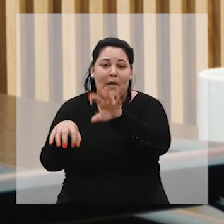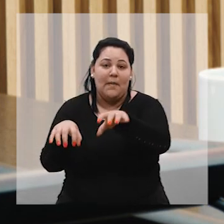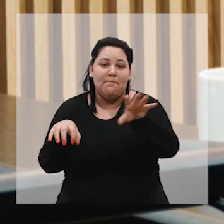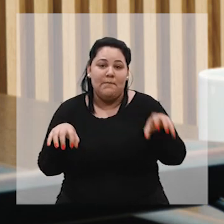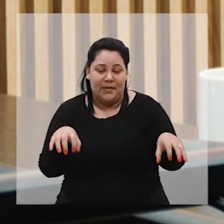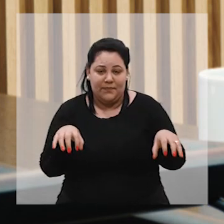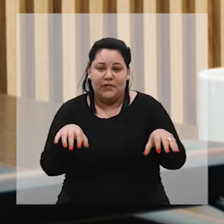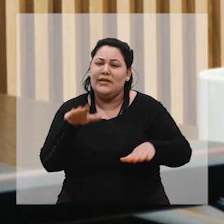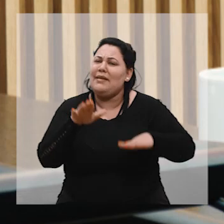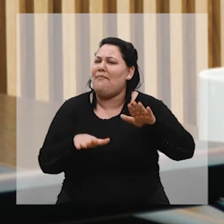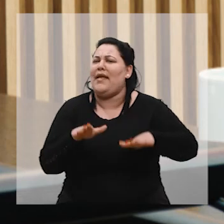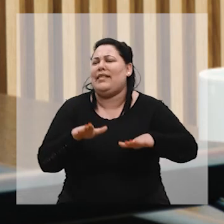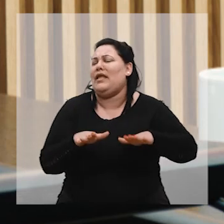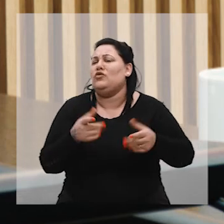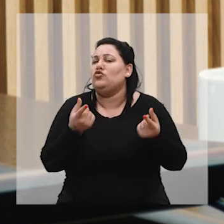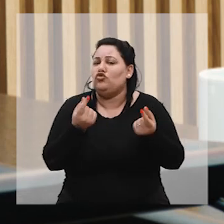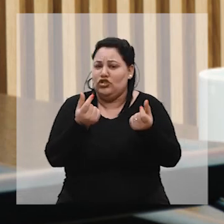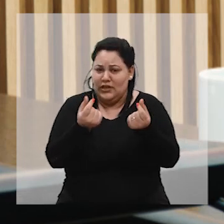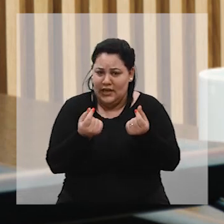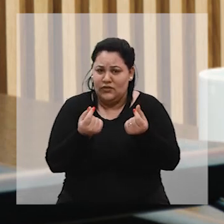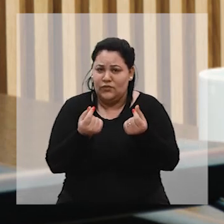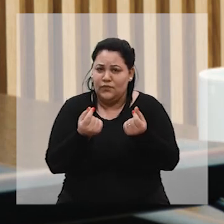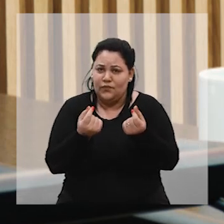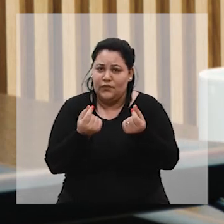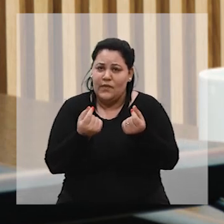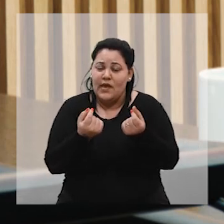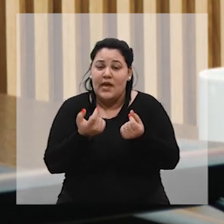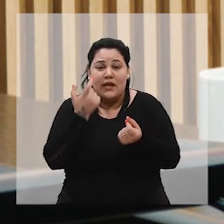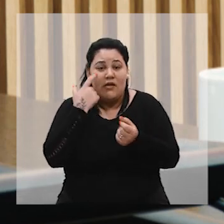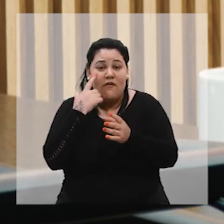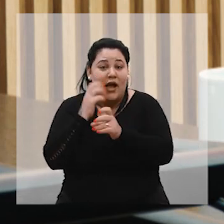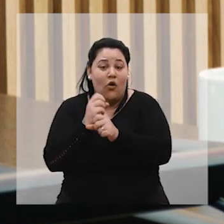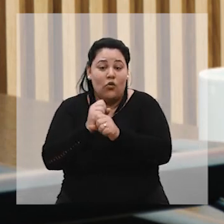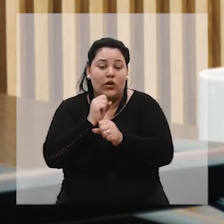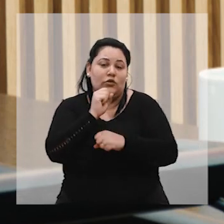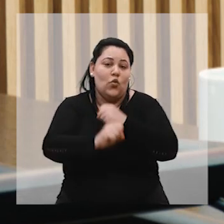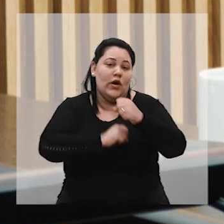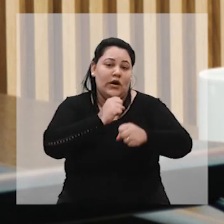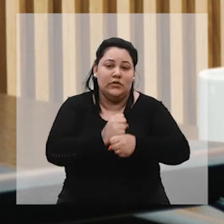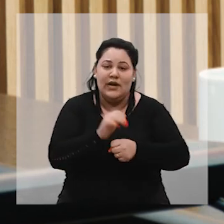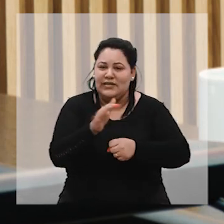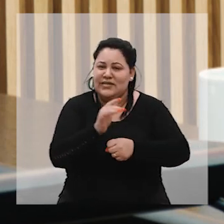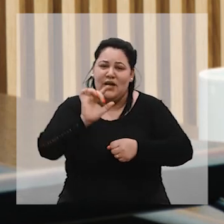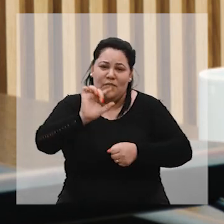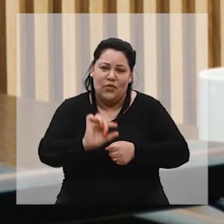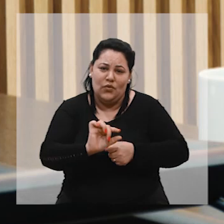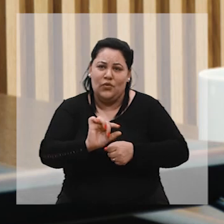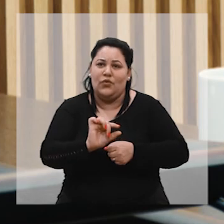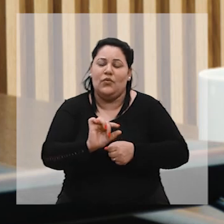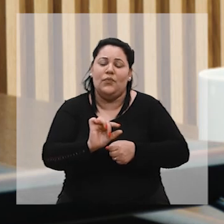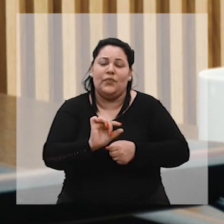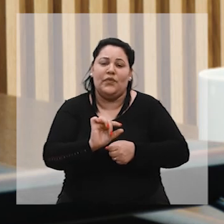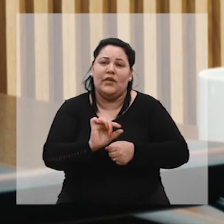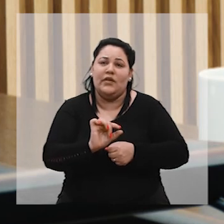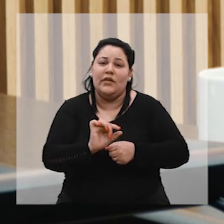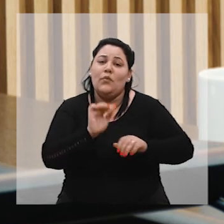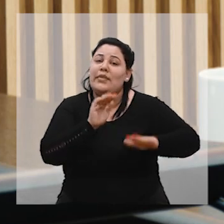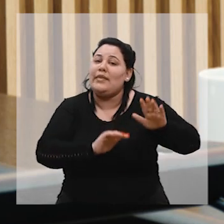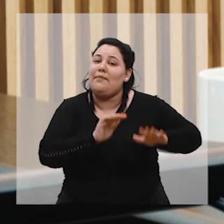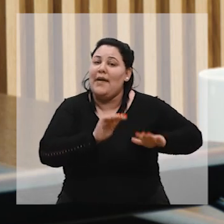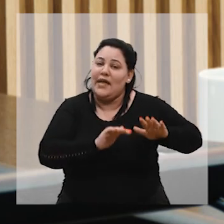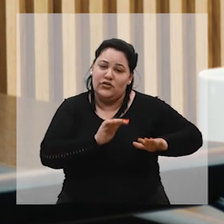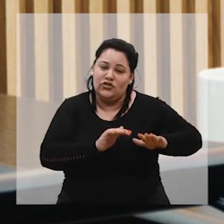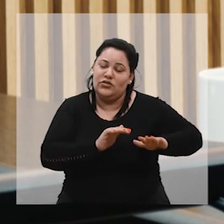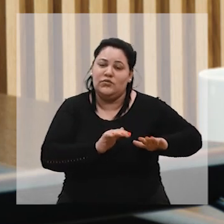modalidade, tá? Dependendo do recurso que eles estipulam pro ano, eles às vezes são menos. Então, às vezes é até o segundo colocado. Às